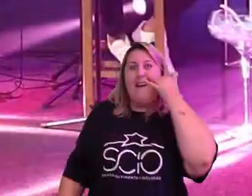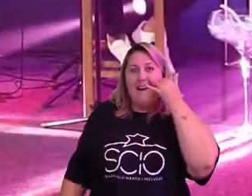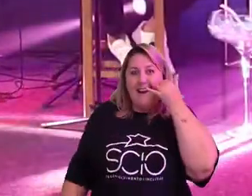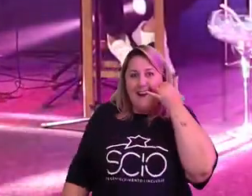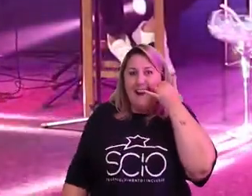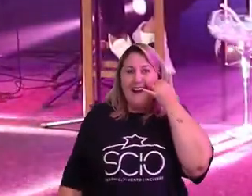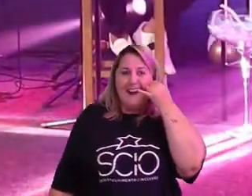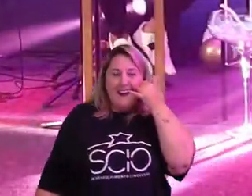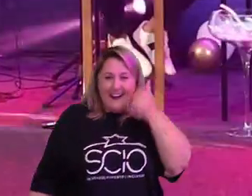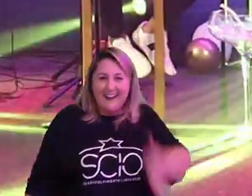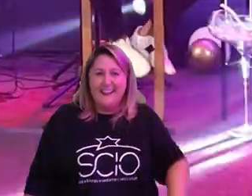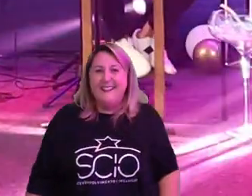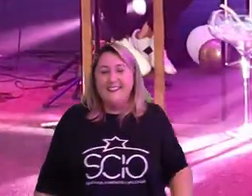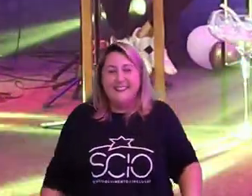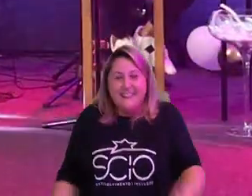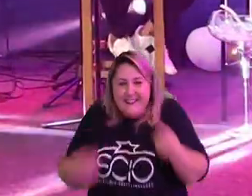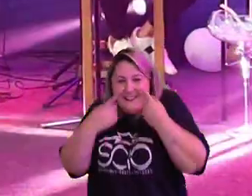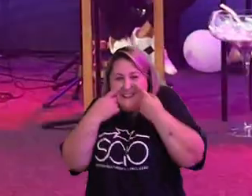hora.